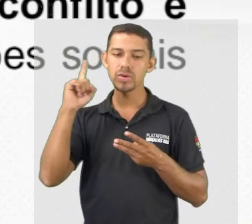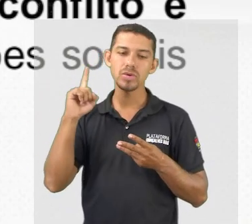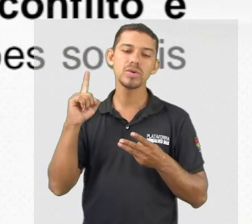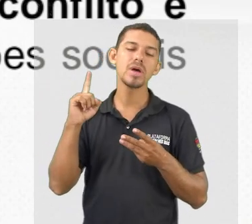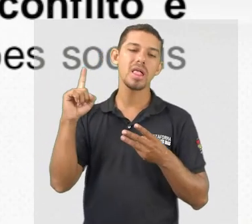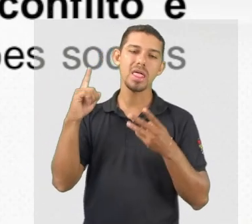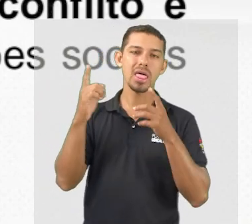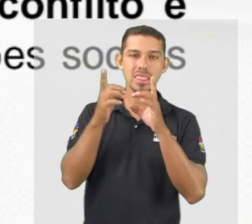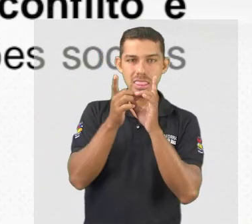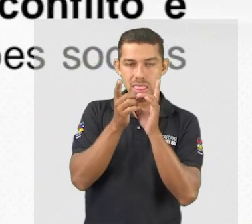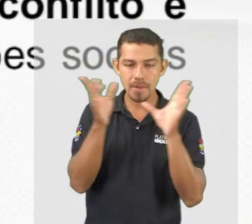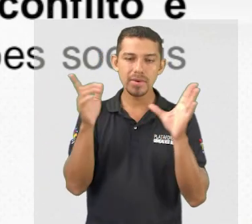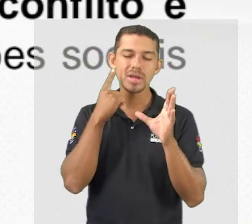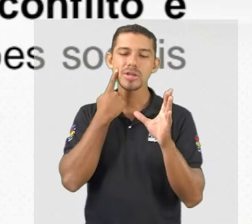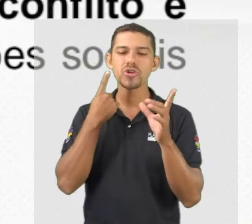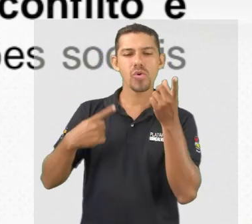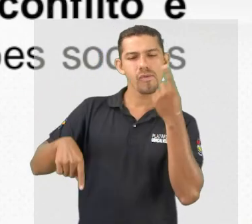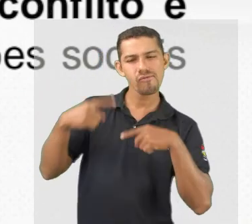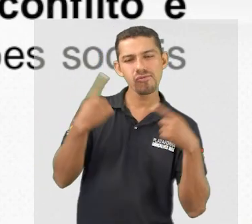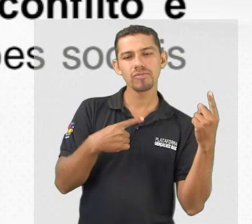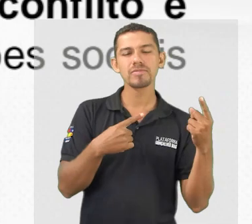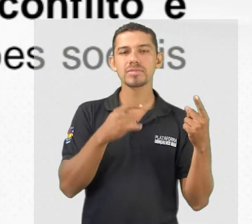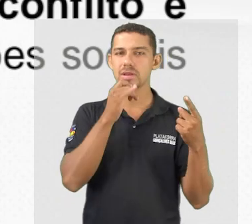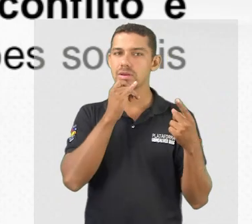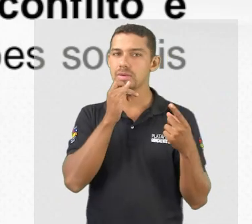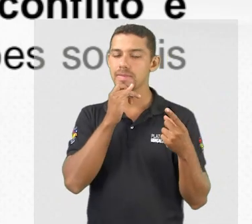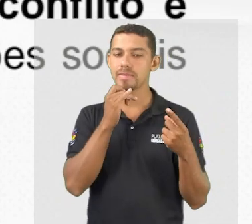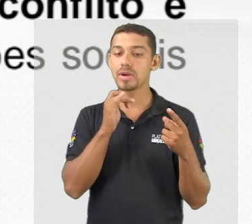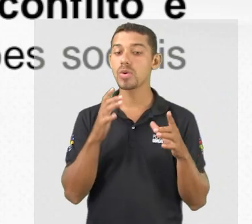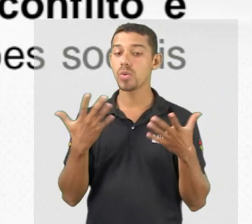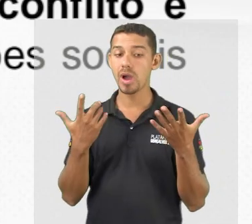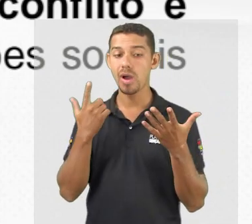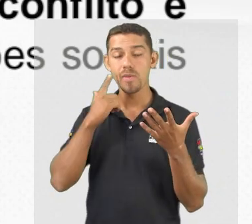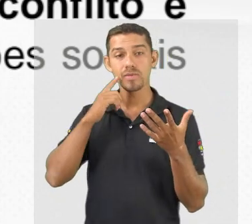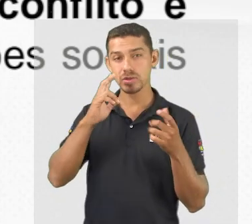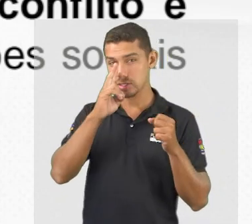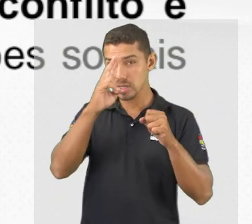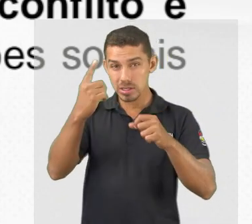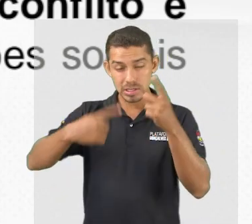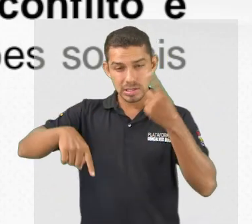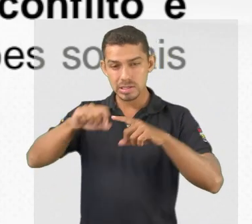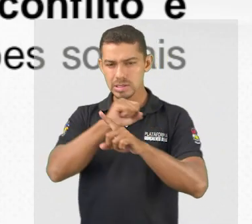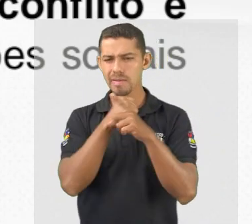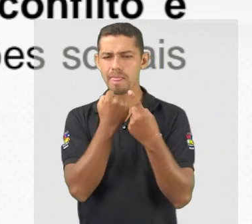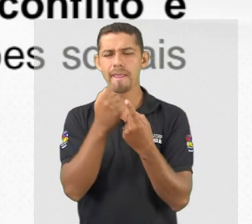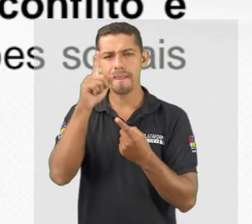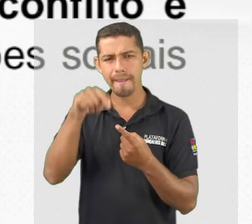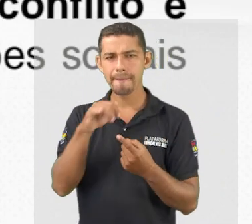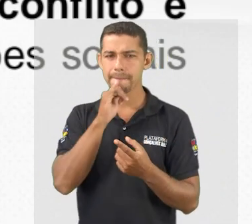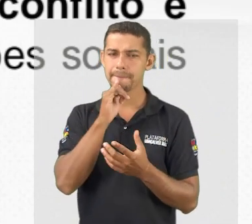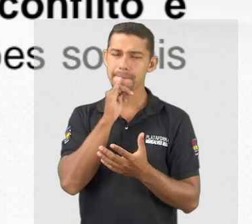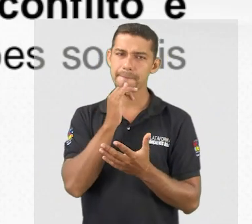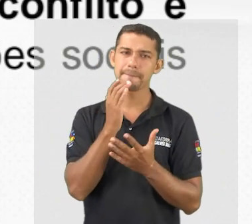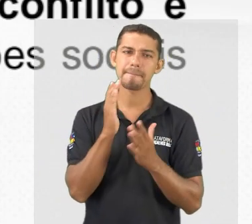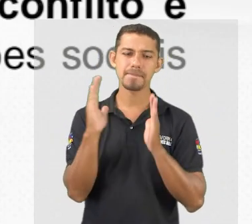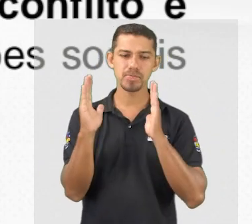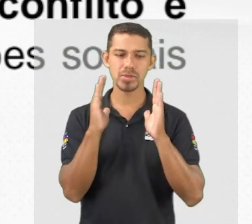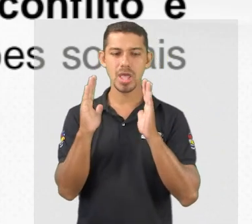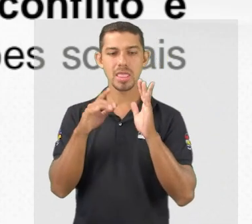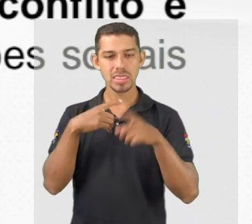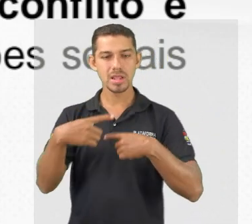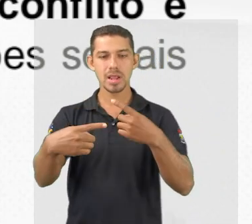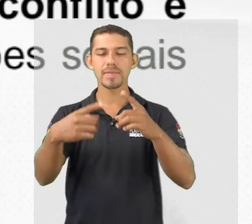constante de conflito e confronto, tá? Na qual as tensões sociais e políticas são parte da